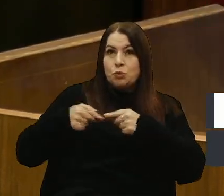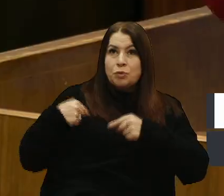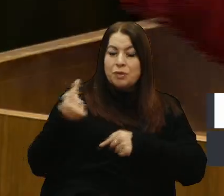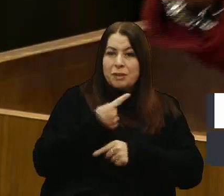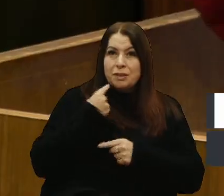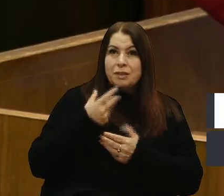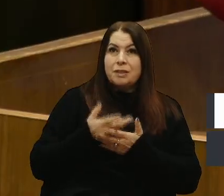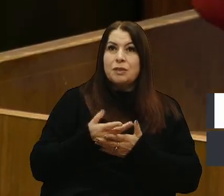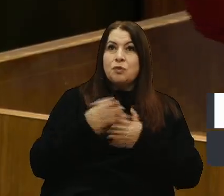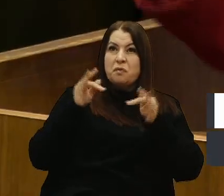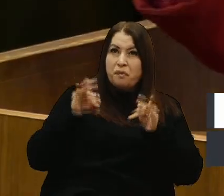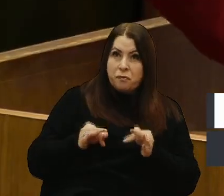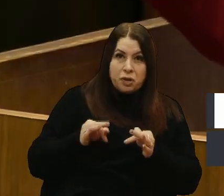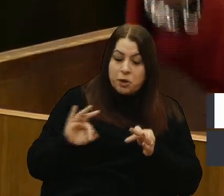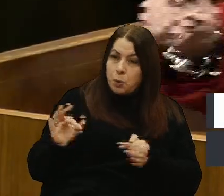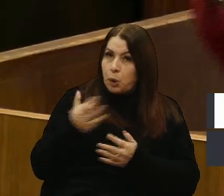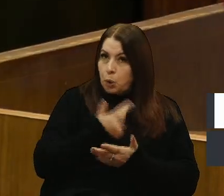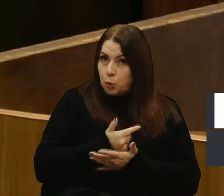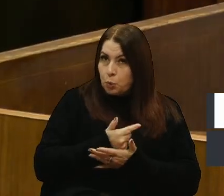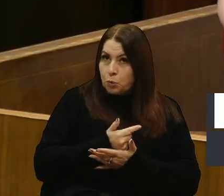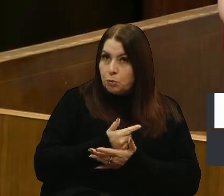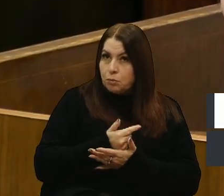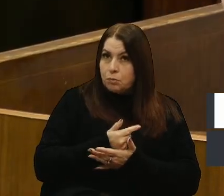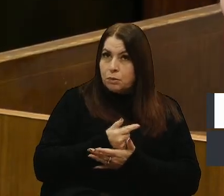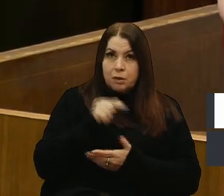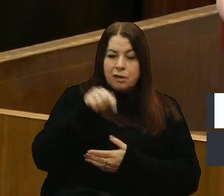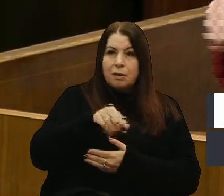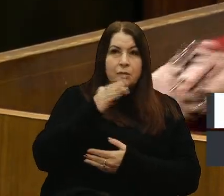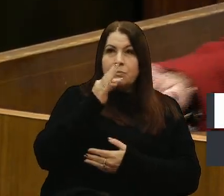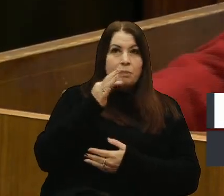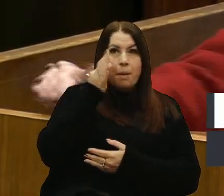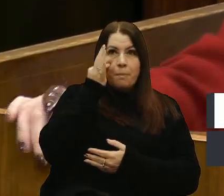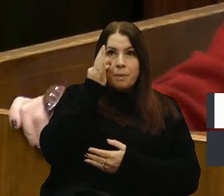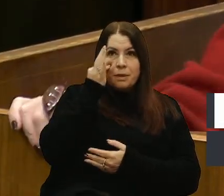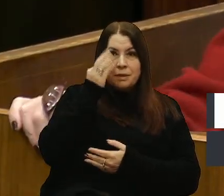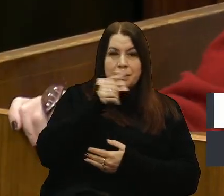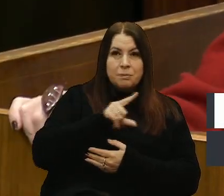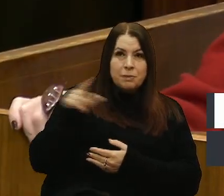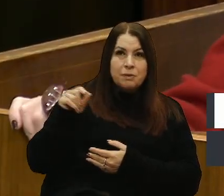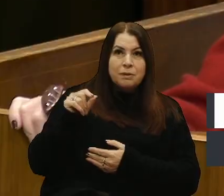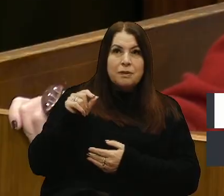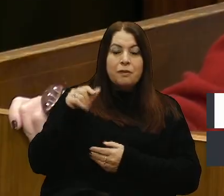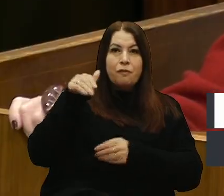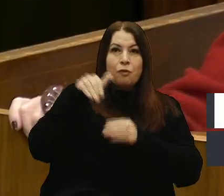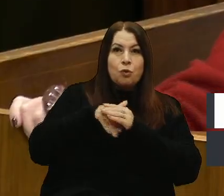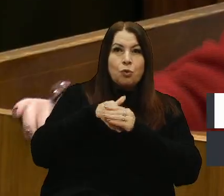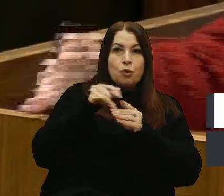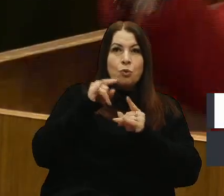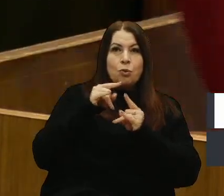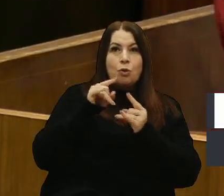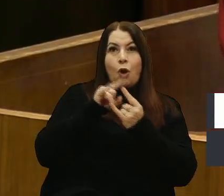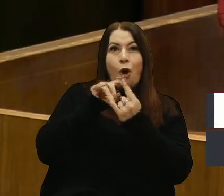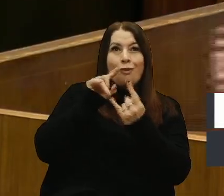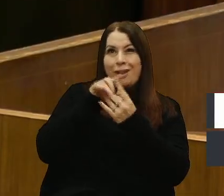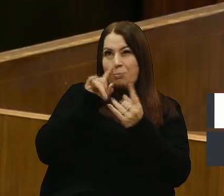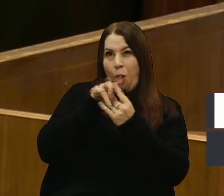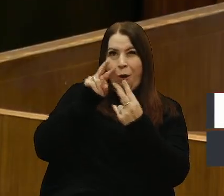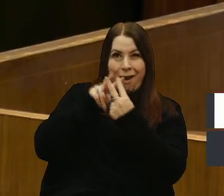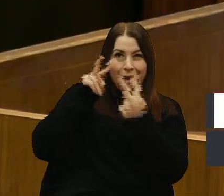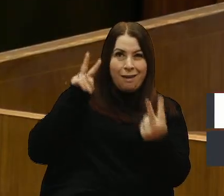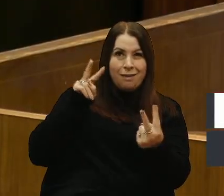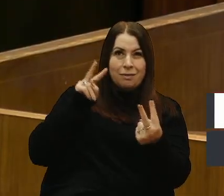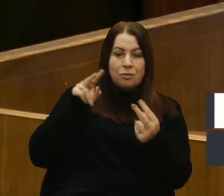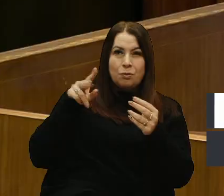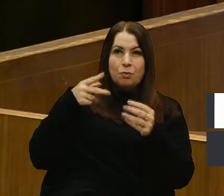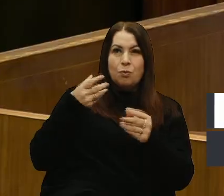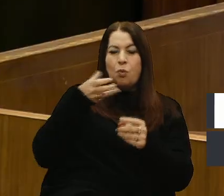e no fim de tudo, não estava presente, depois votou online contra o seu